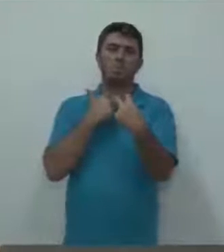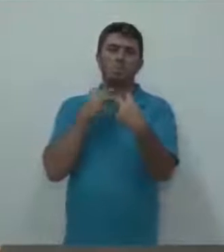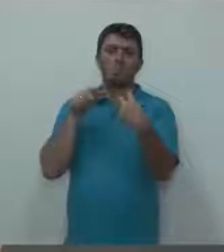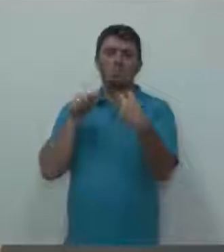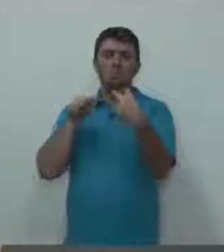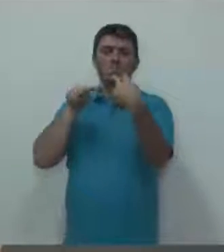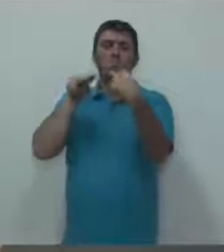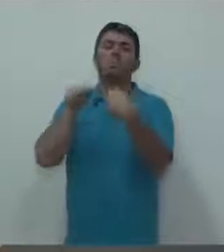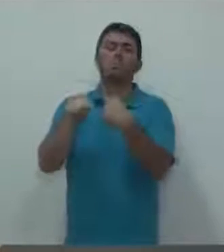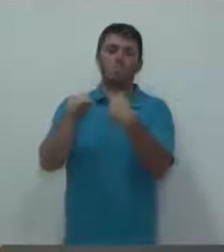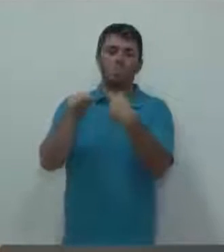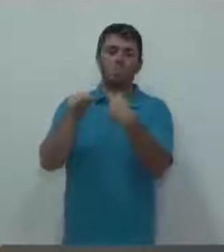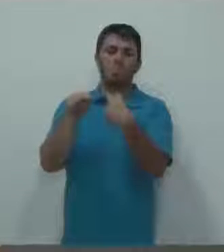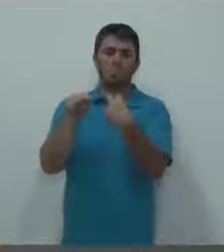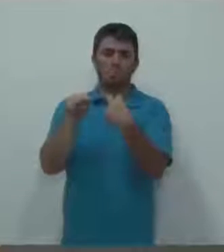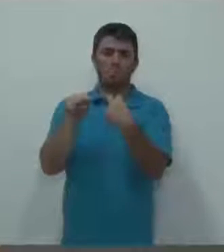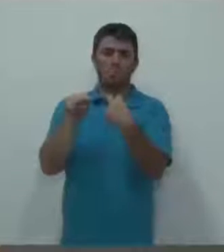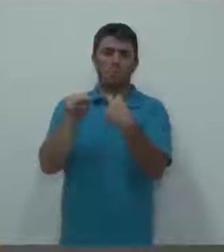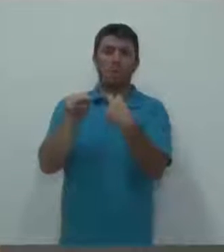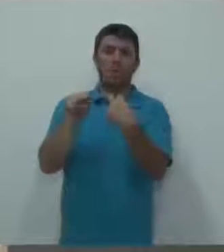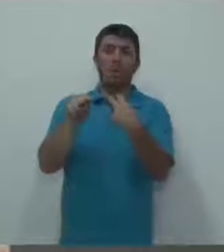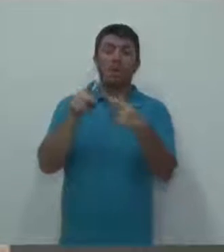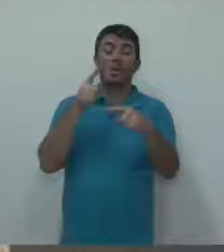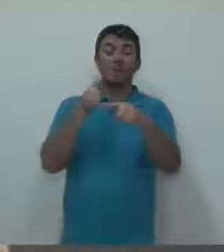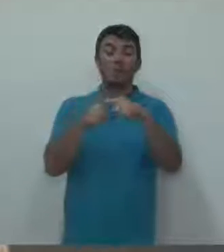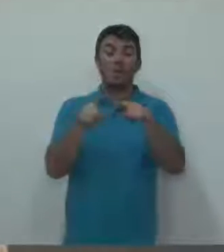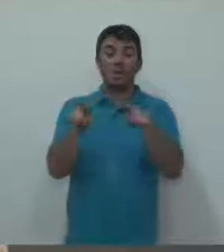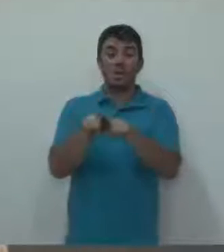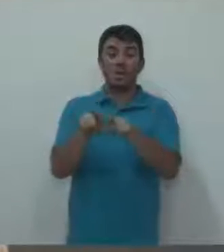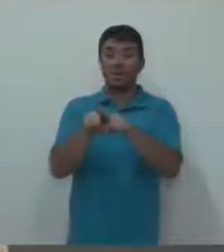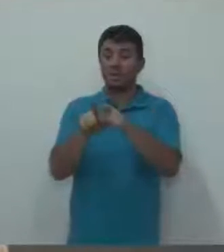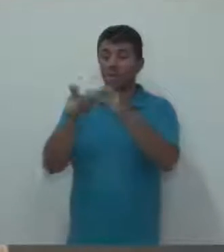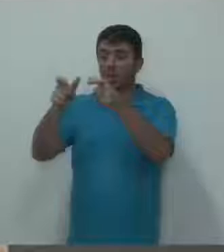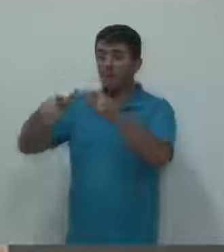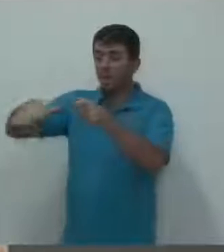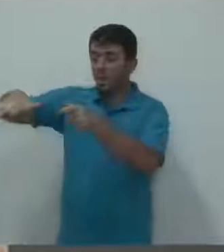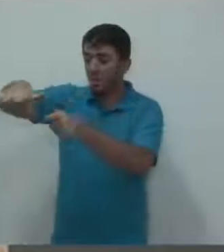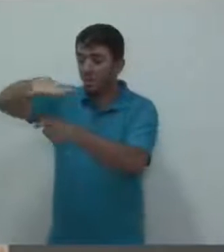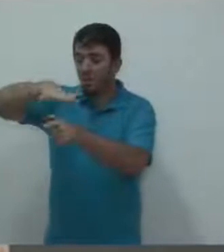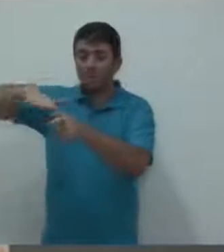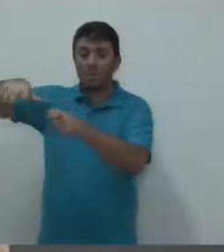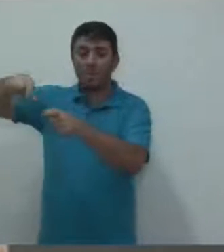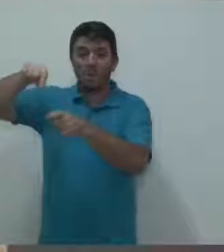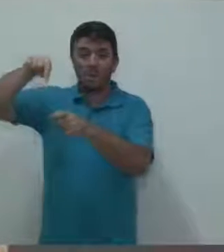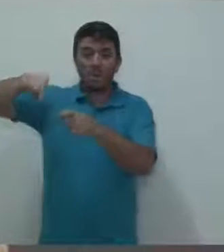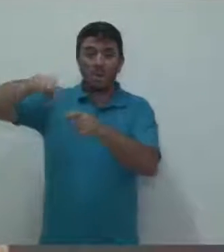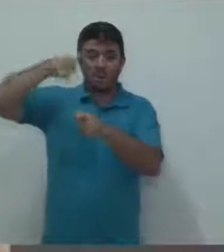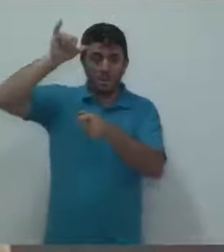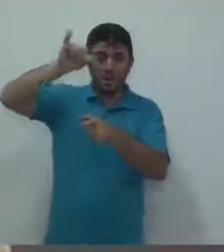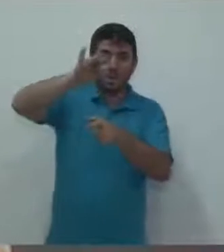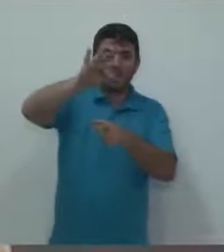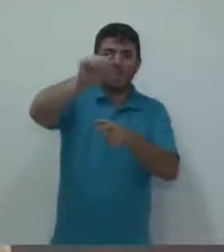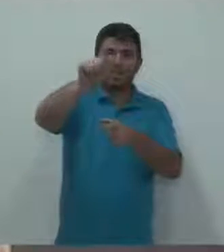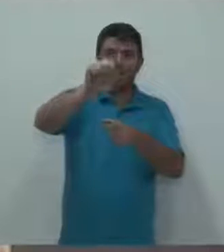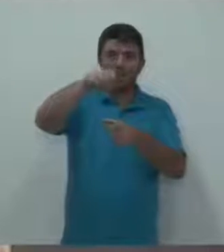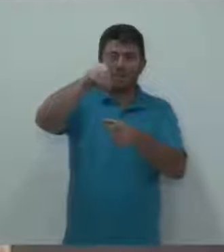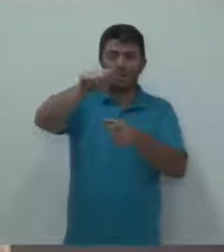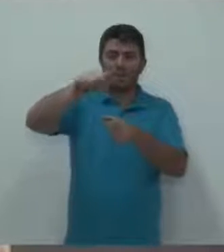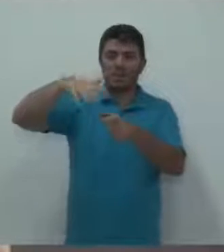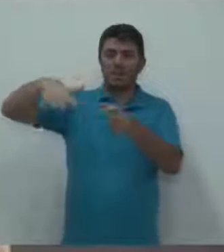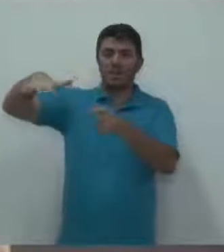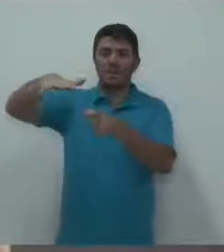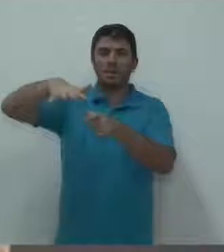como você bem colocou, é uma região de proteção ali da Fazenda Bahia, e não seria adequado, de